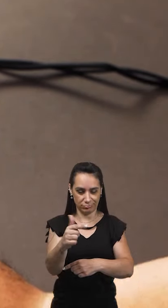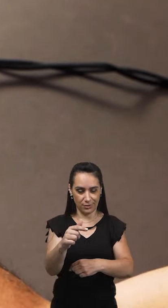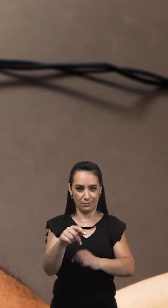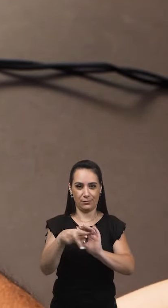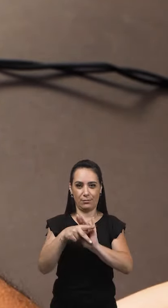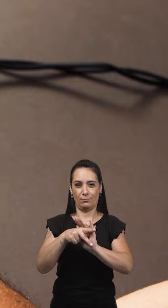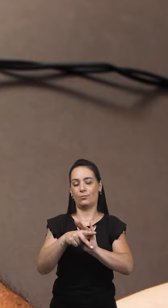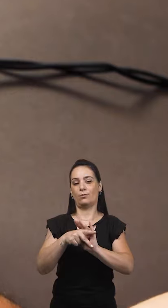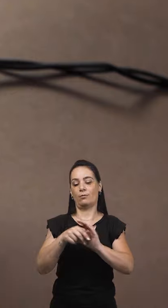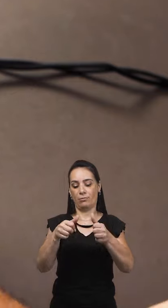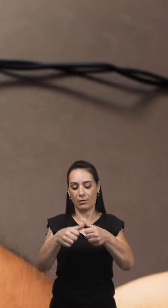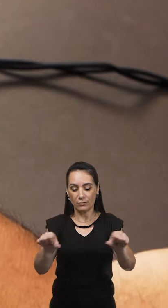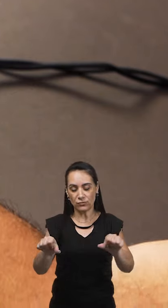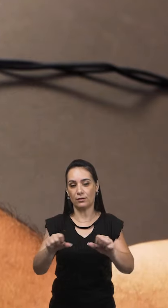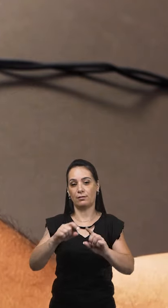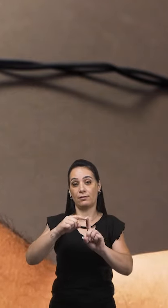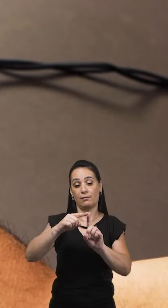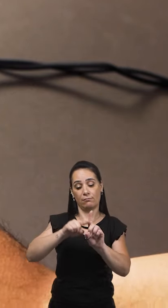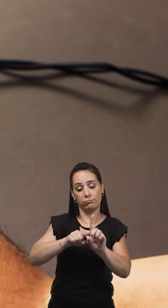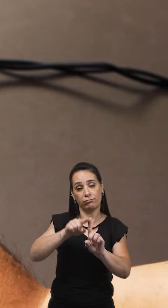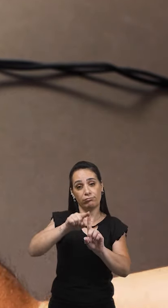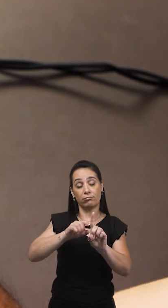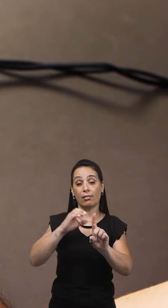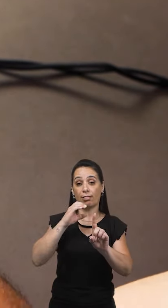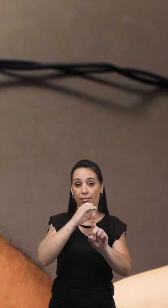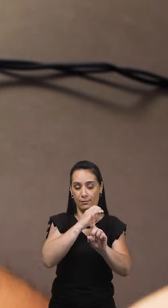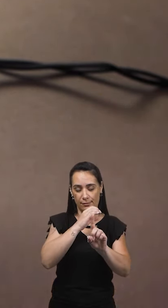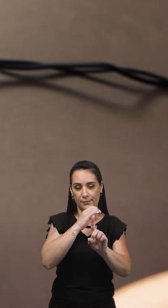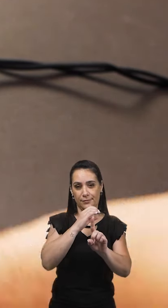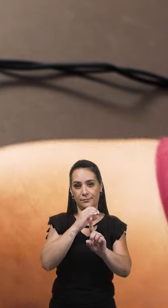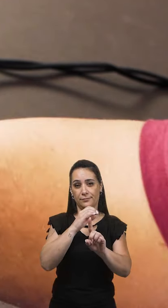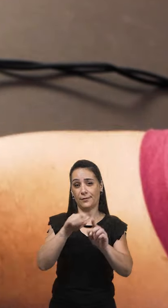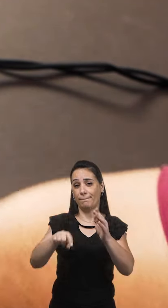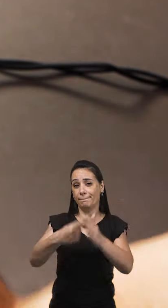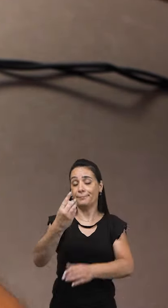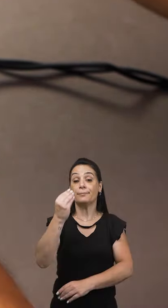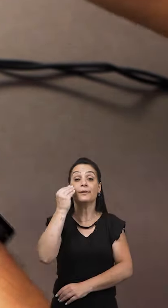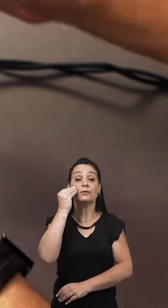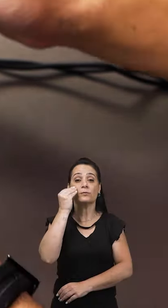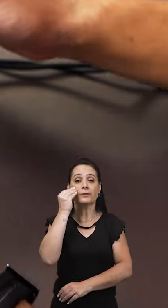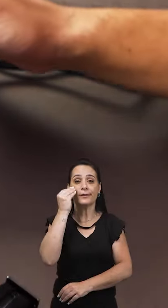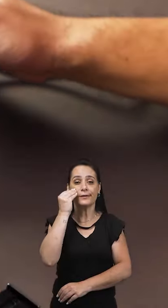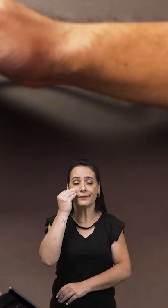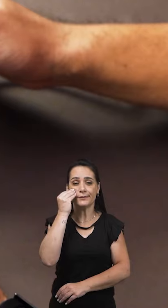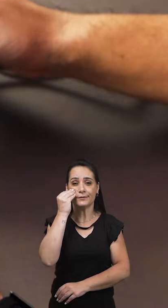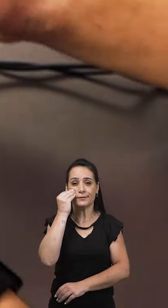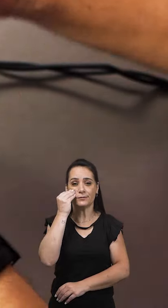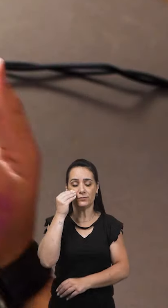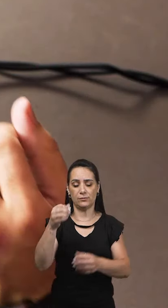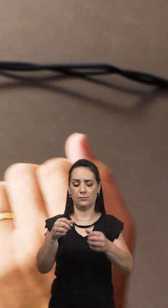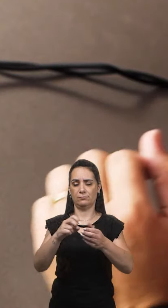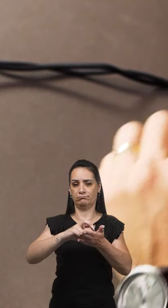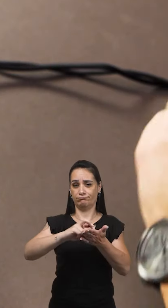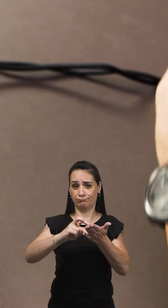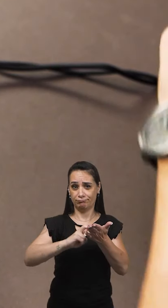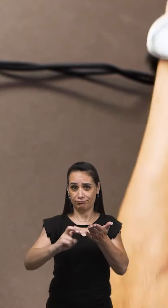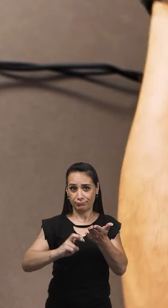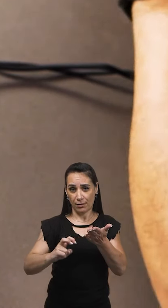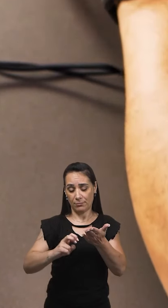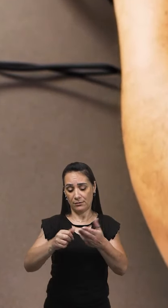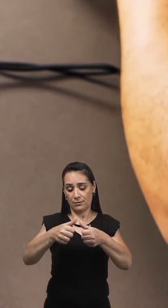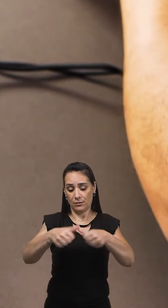Então, estamos trabalhando com térmica direta, tá? E primeiro teste que eu vou mostrar para vocês é